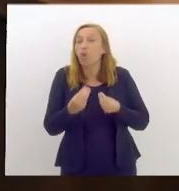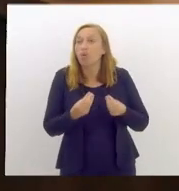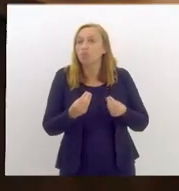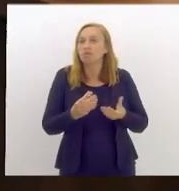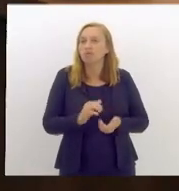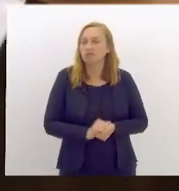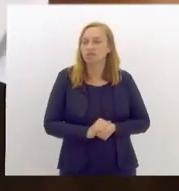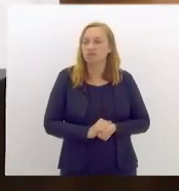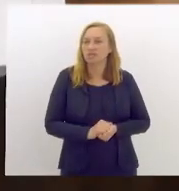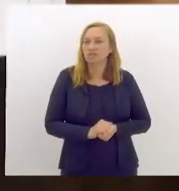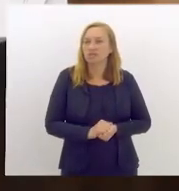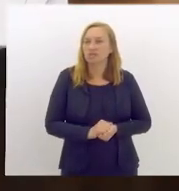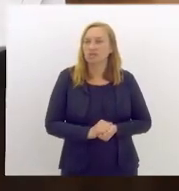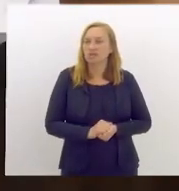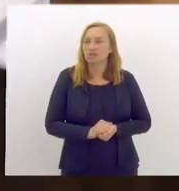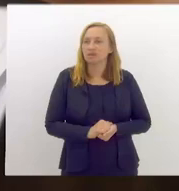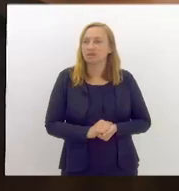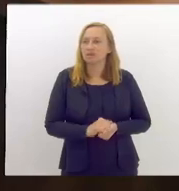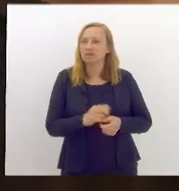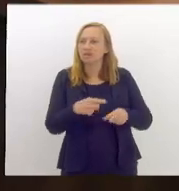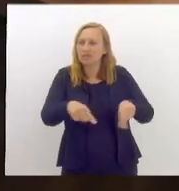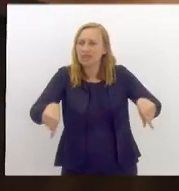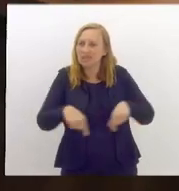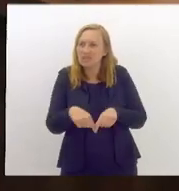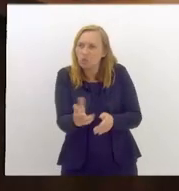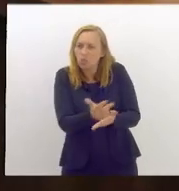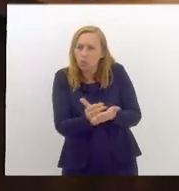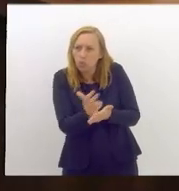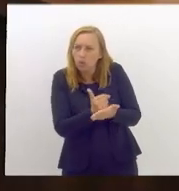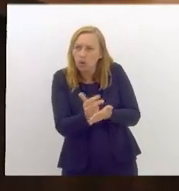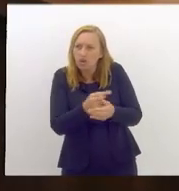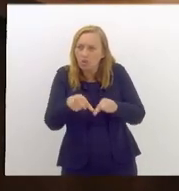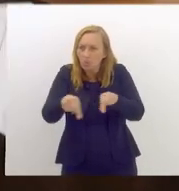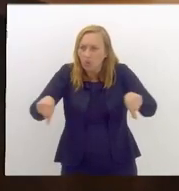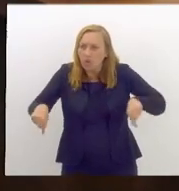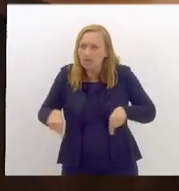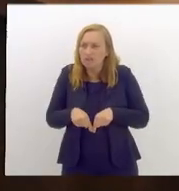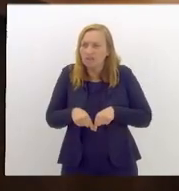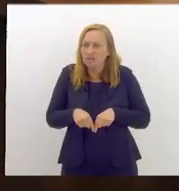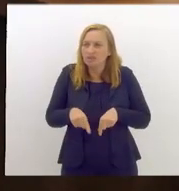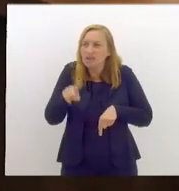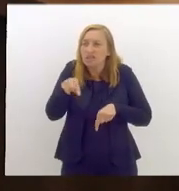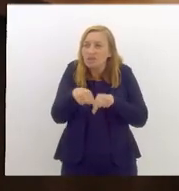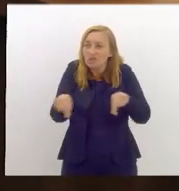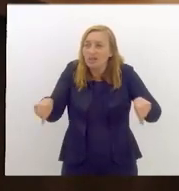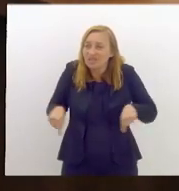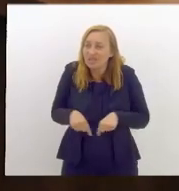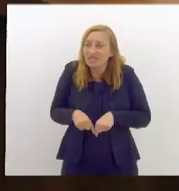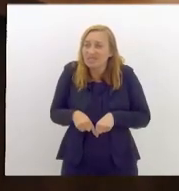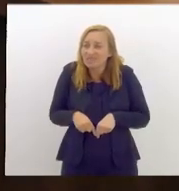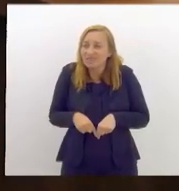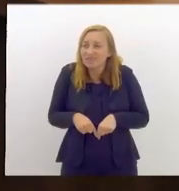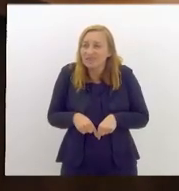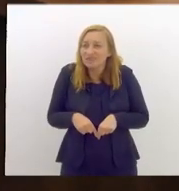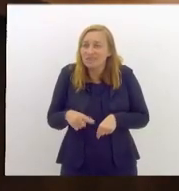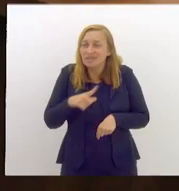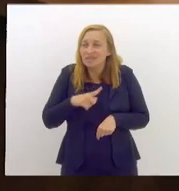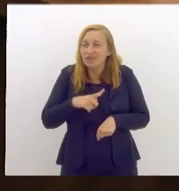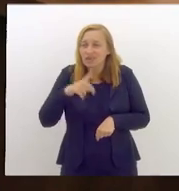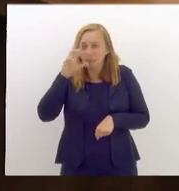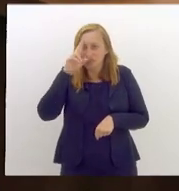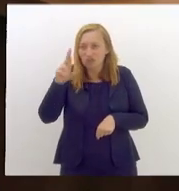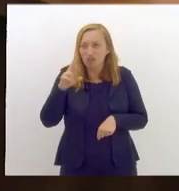desenho da praça aí fizeram um quadrado esse quadrado dizem que tem um dono